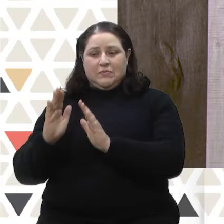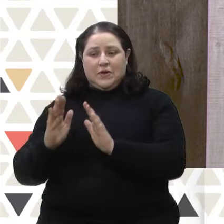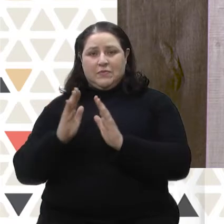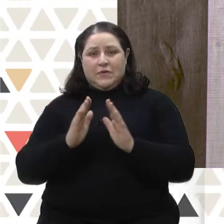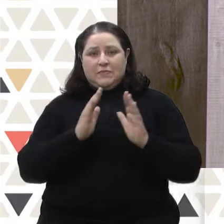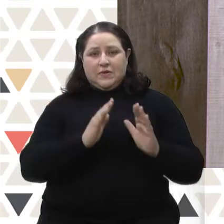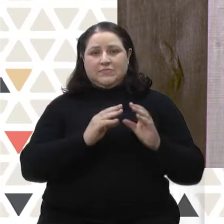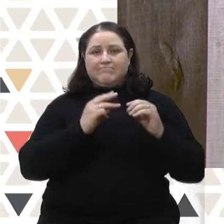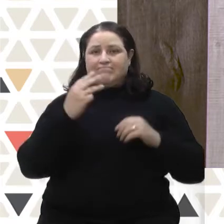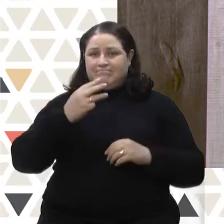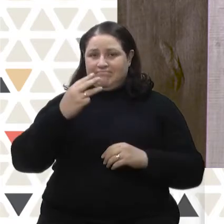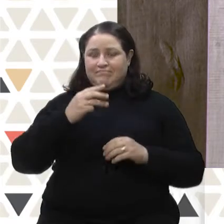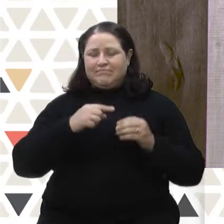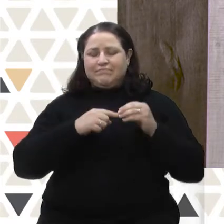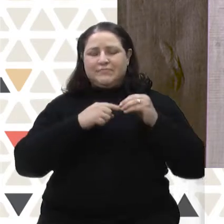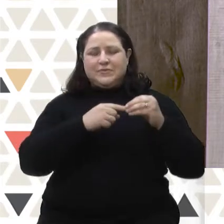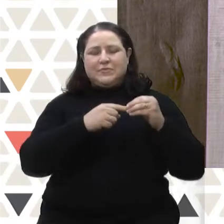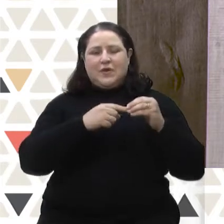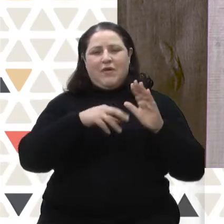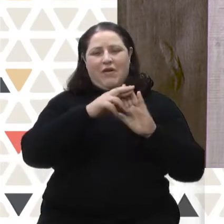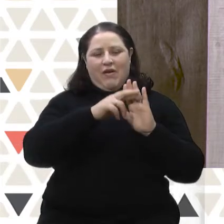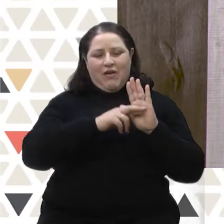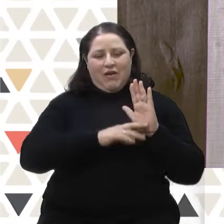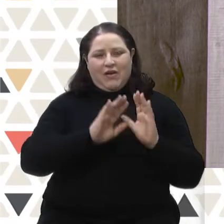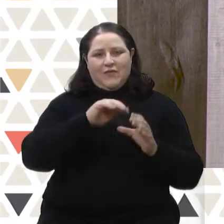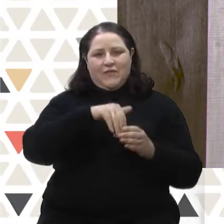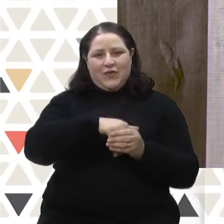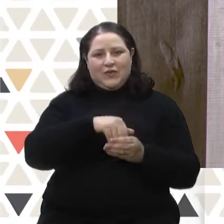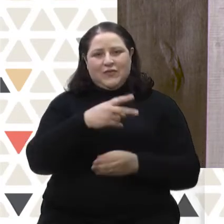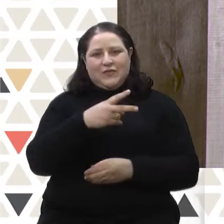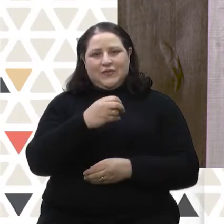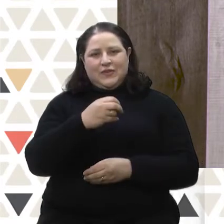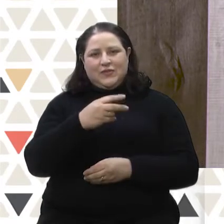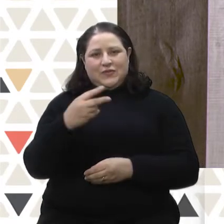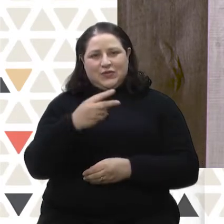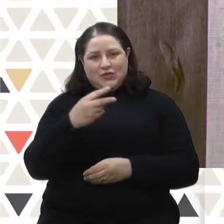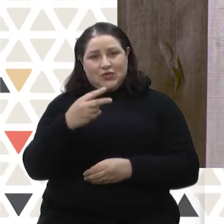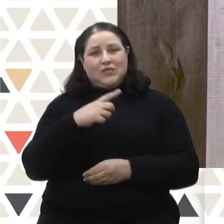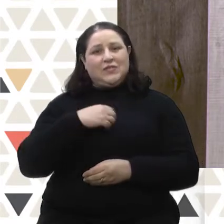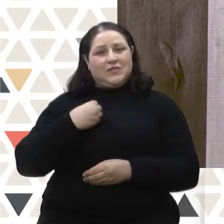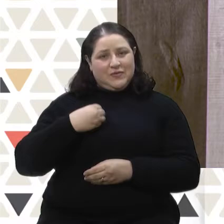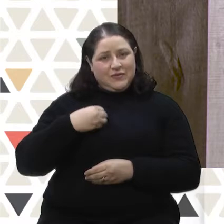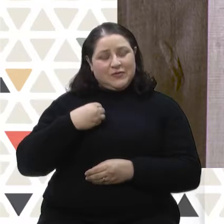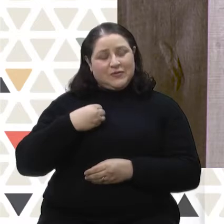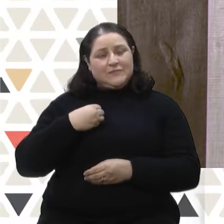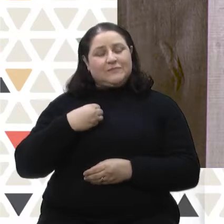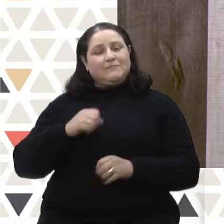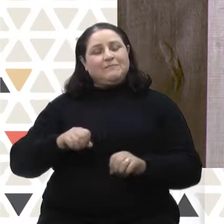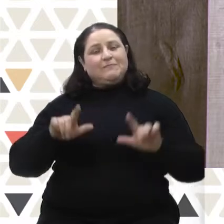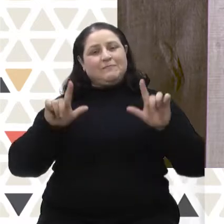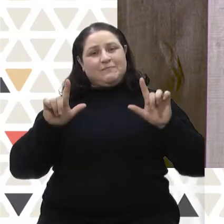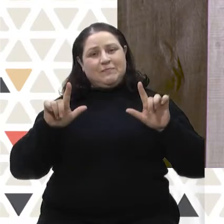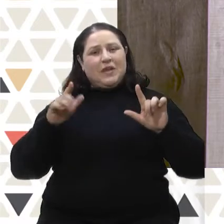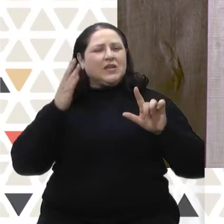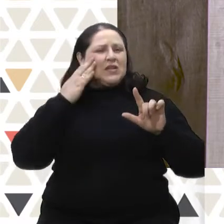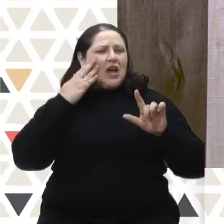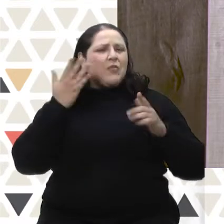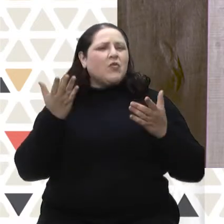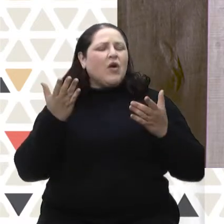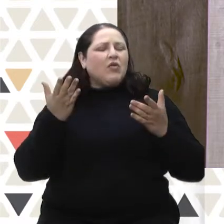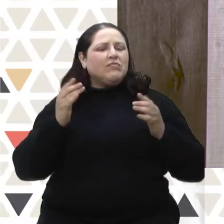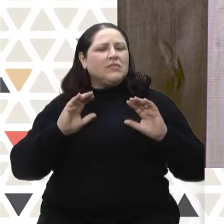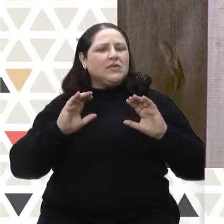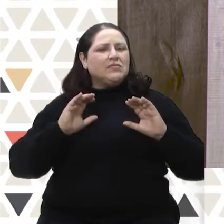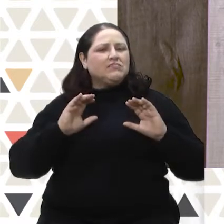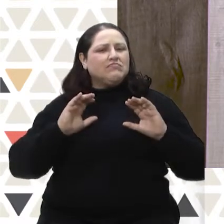O módulo 3, Principais Regras para as Eleições 2022, está no ar. Você sabe quais são as ações